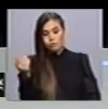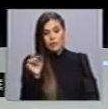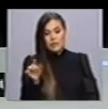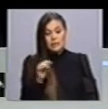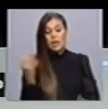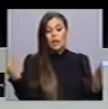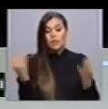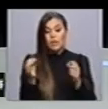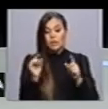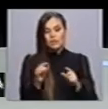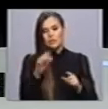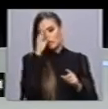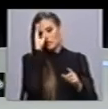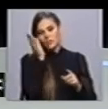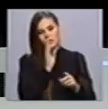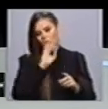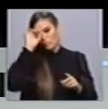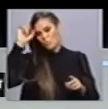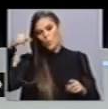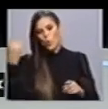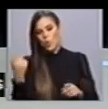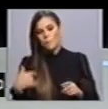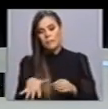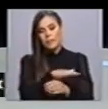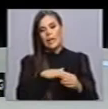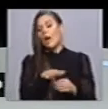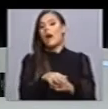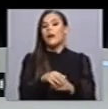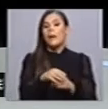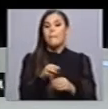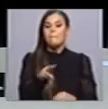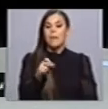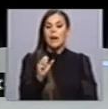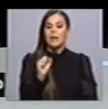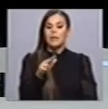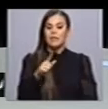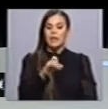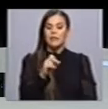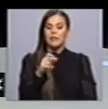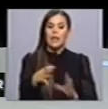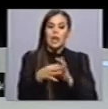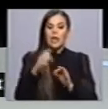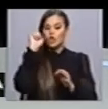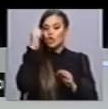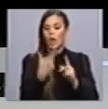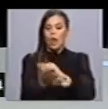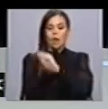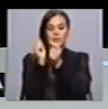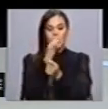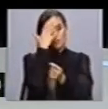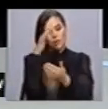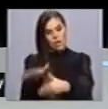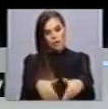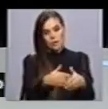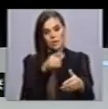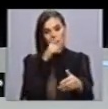aliás, já se sabia que o campo magnético da Terra, através do Sol, também altera a capacidade de orientação de aves e